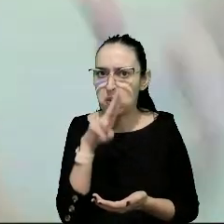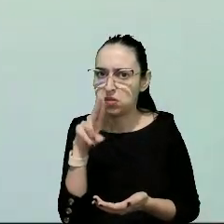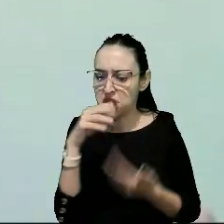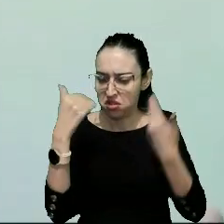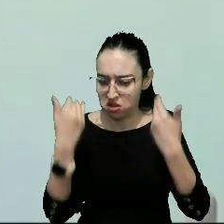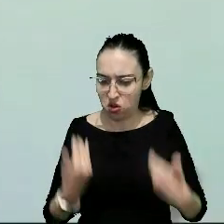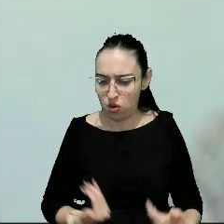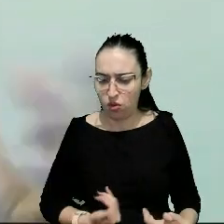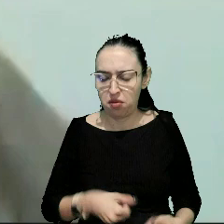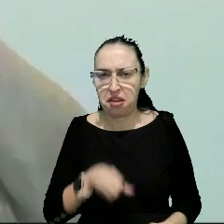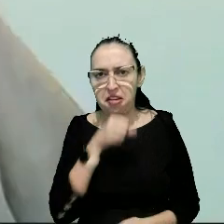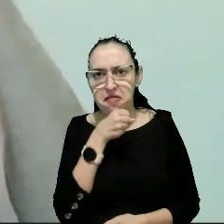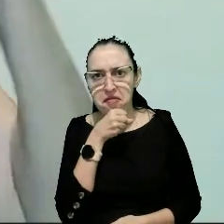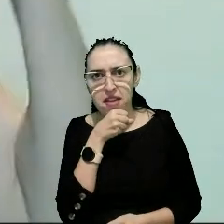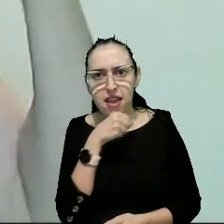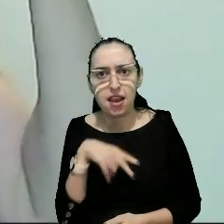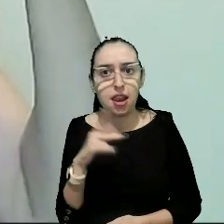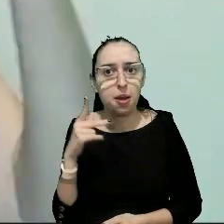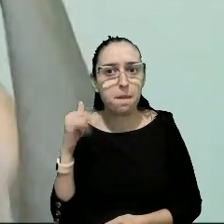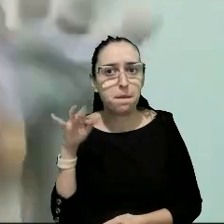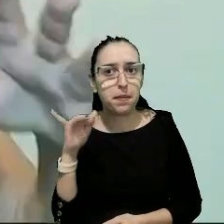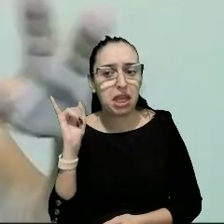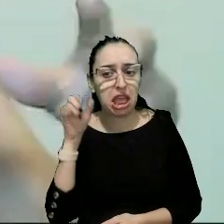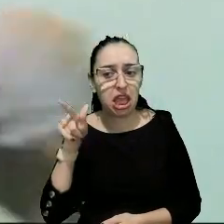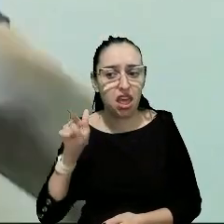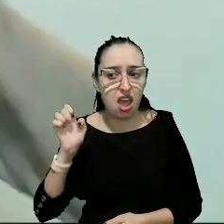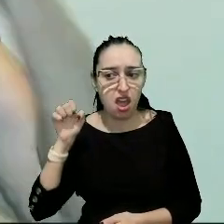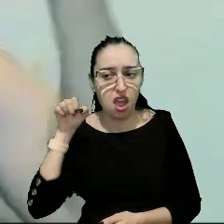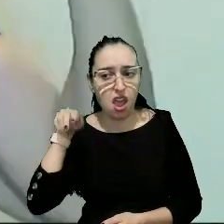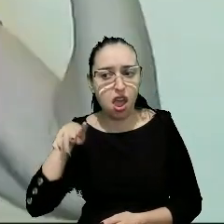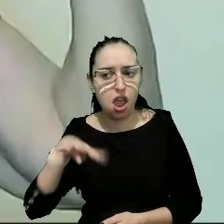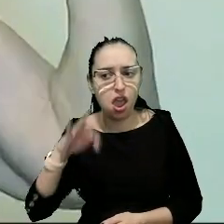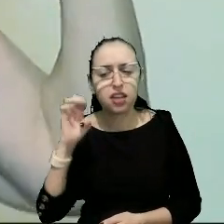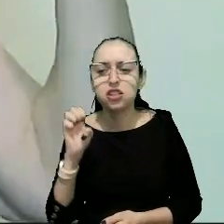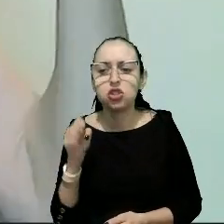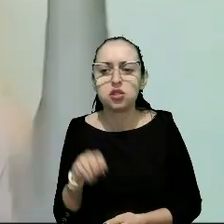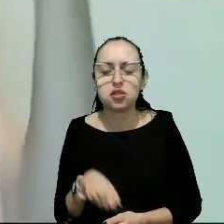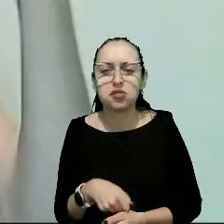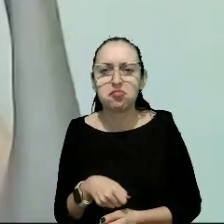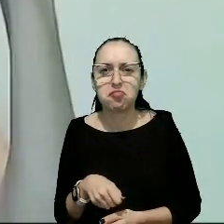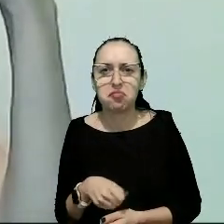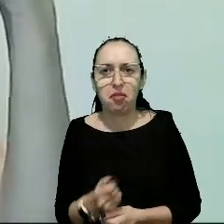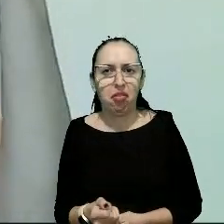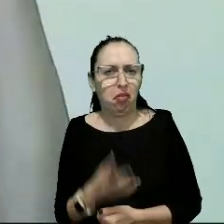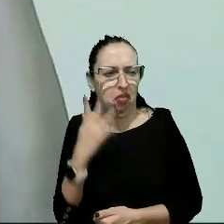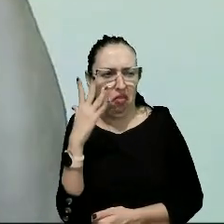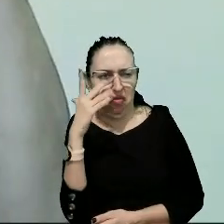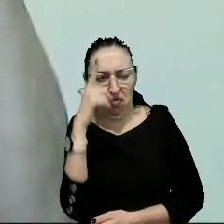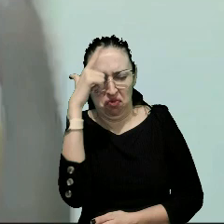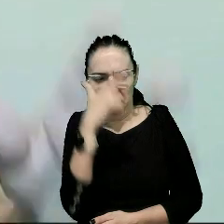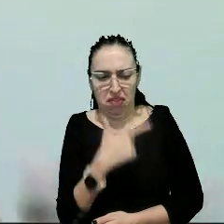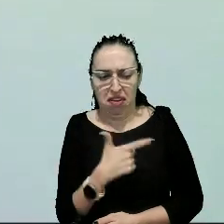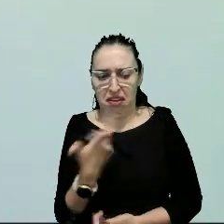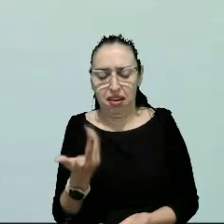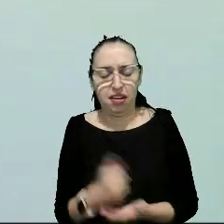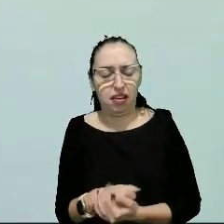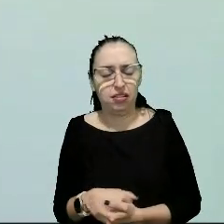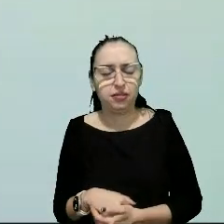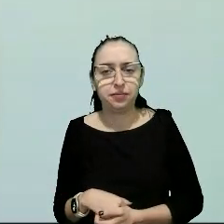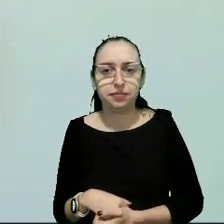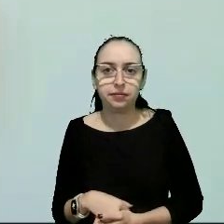essa roupa? Parece uma velha piriguete, parece uma velha